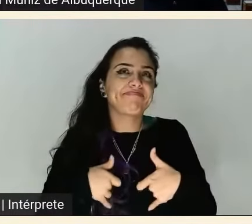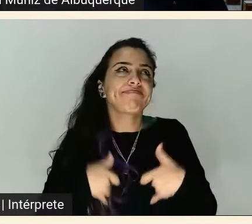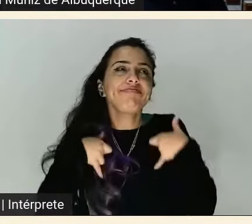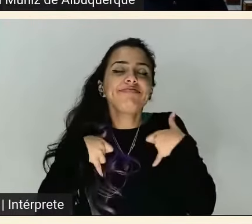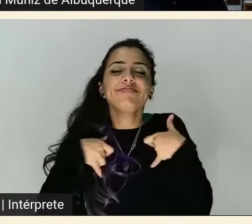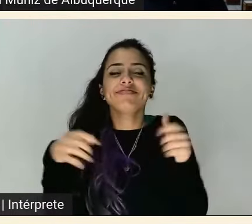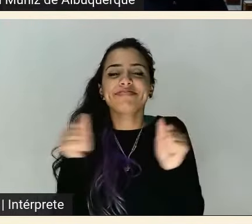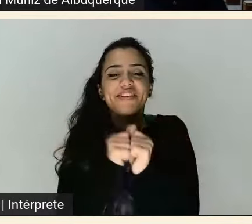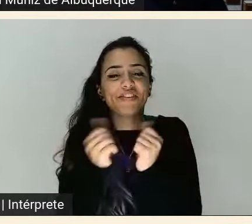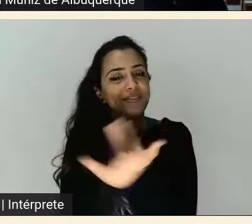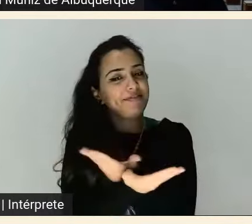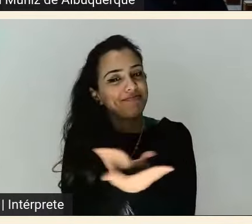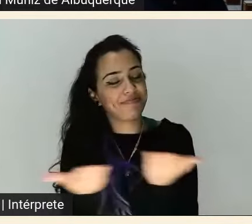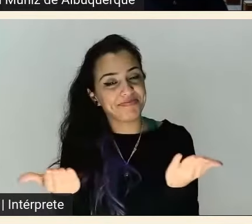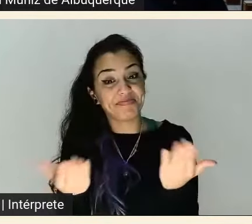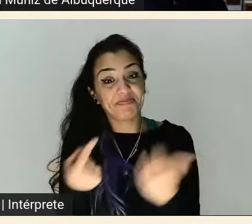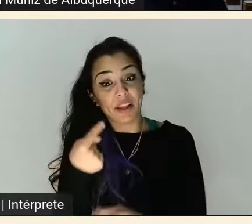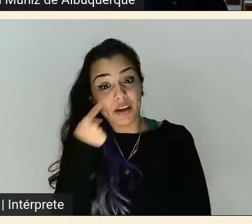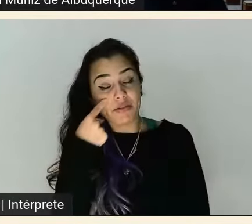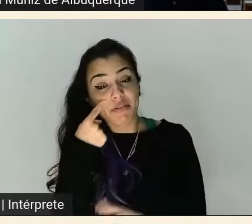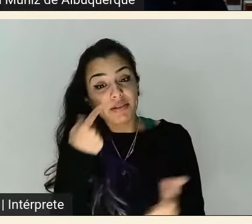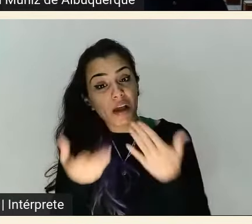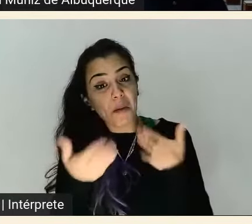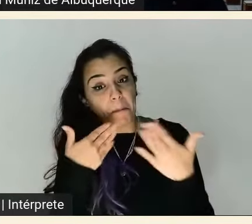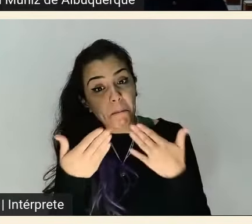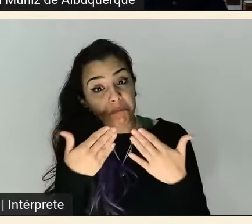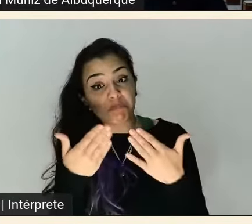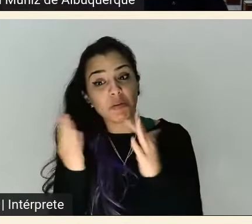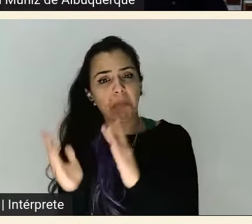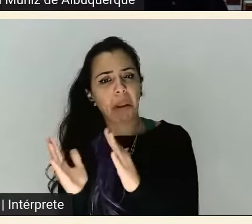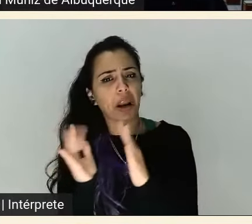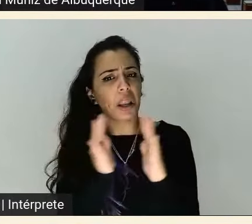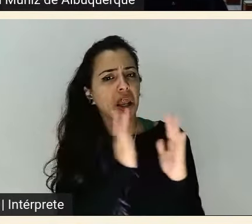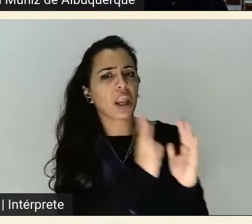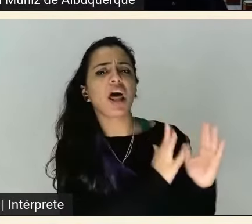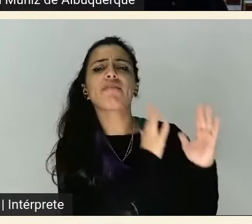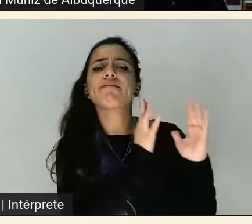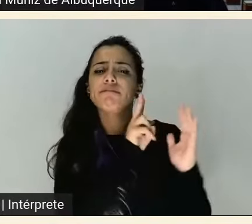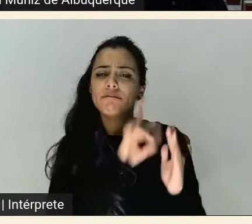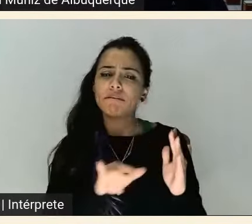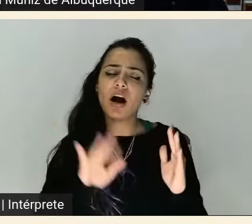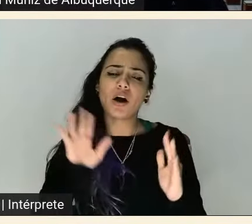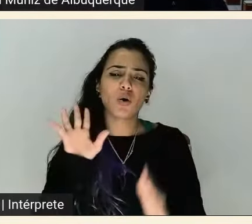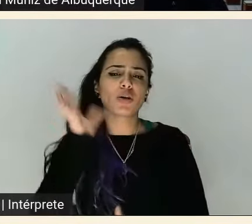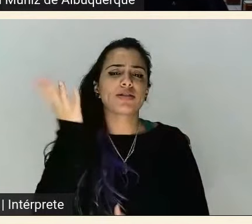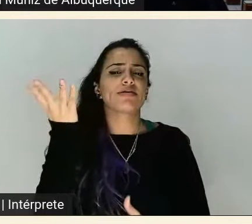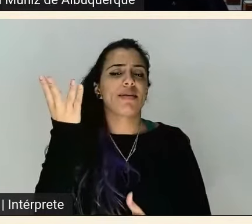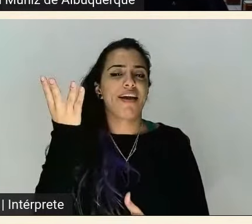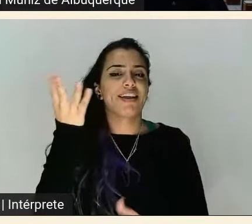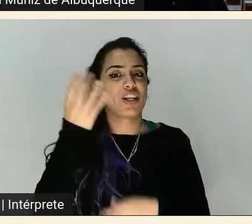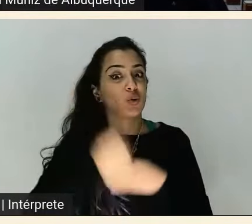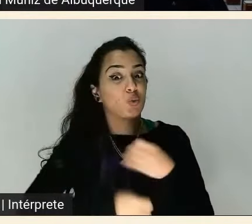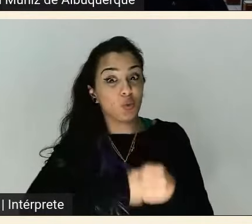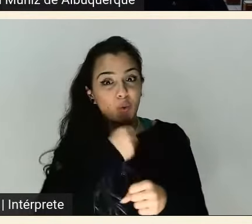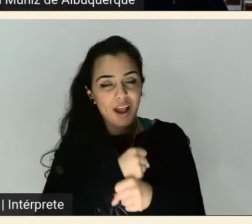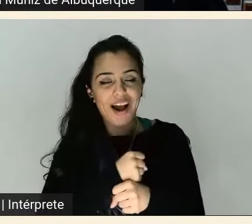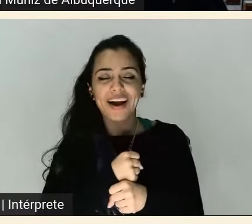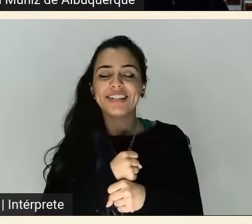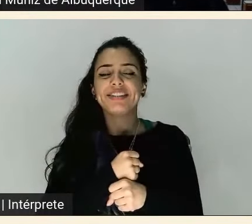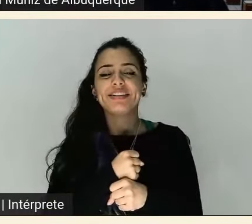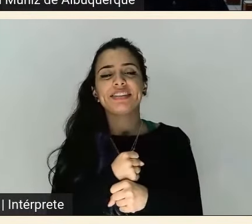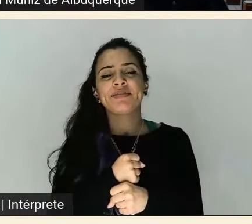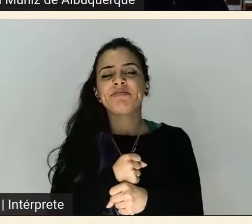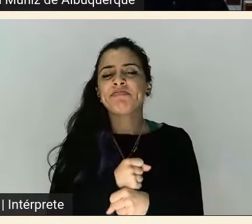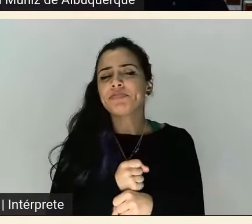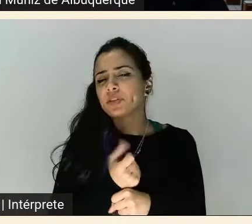ver parte dessa conversa que vai se alastrar pelo ano acontecer aqui, né? Ela ser povoada por